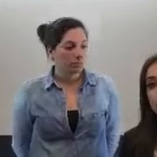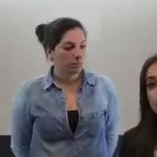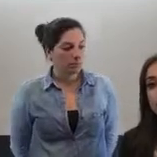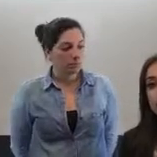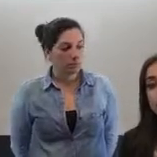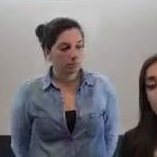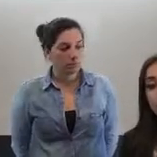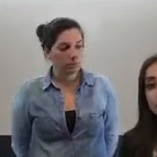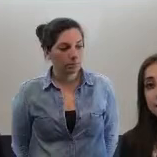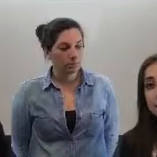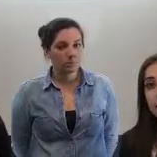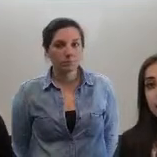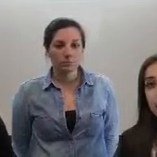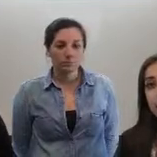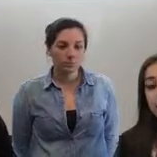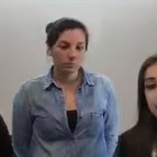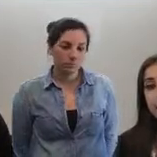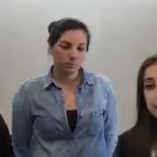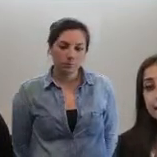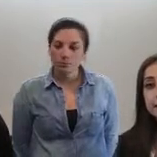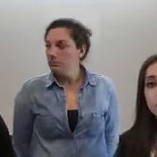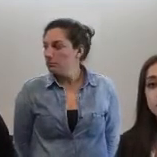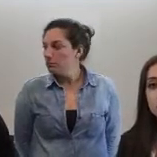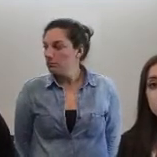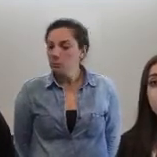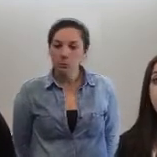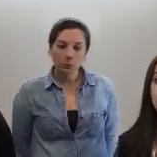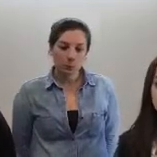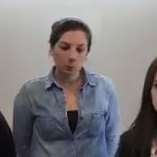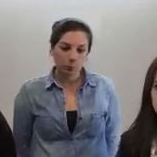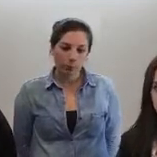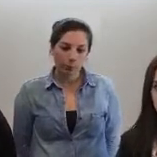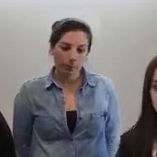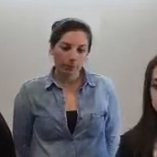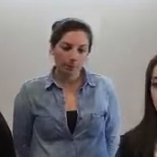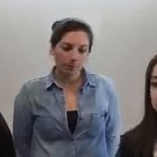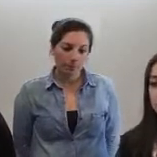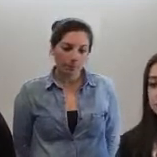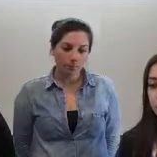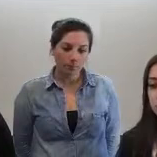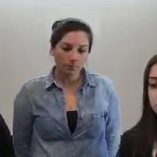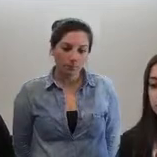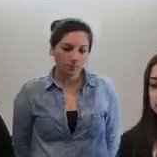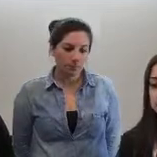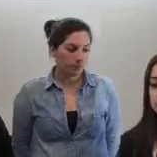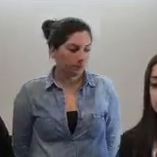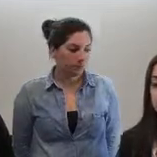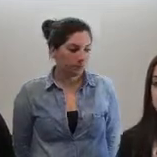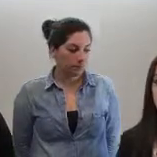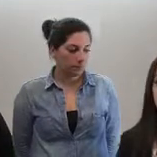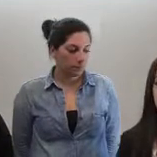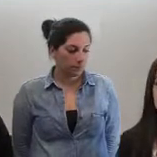se ele realmente tem esse teor científico para ir para os periódicos. Então, essa é a principal